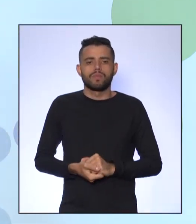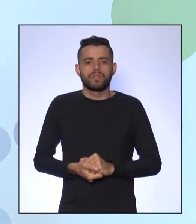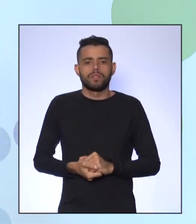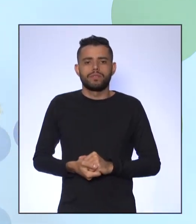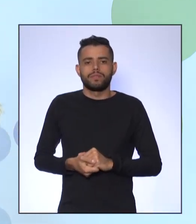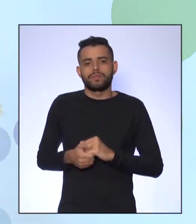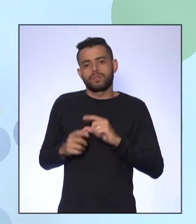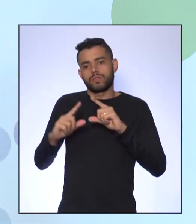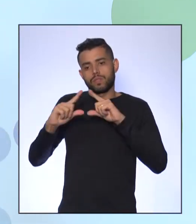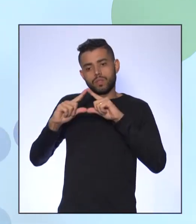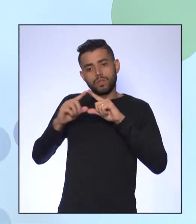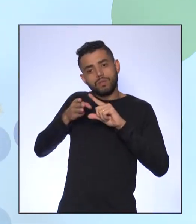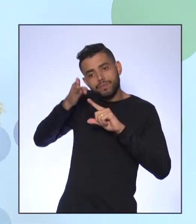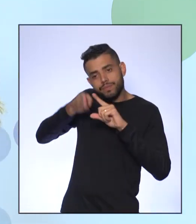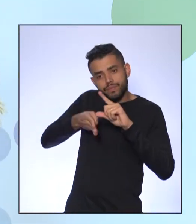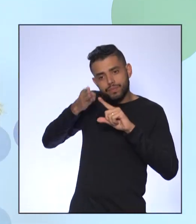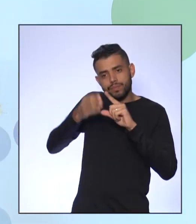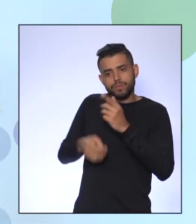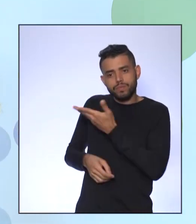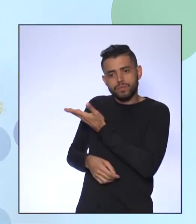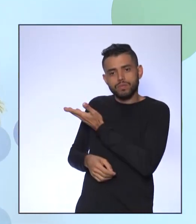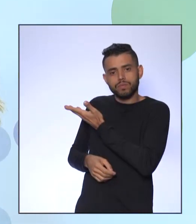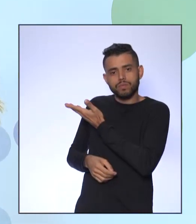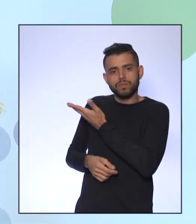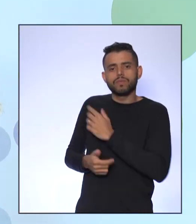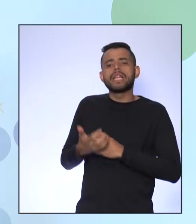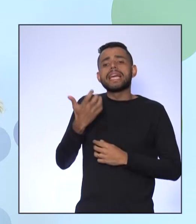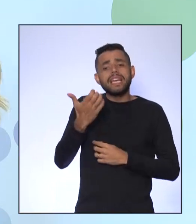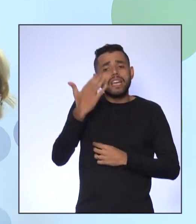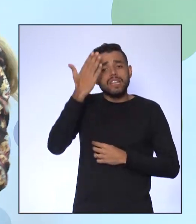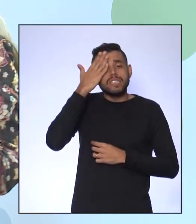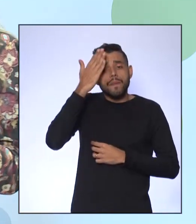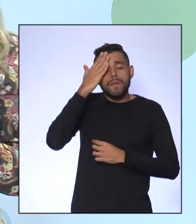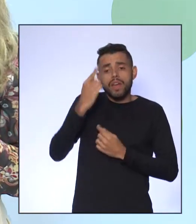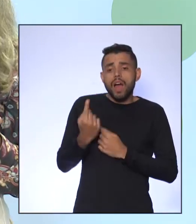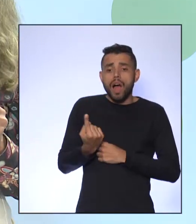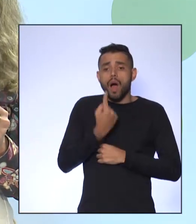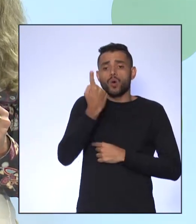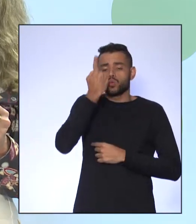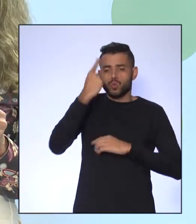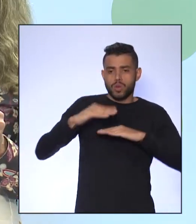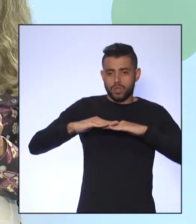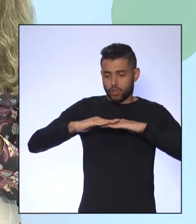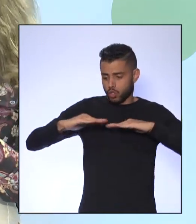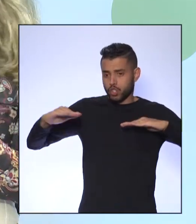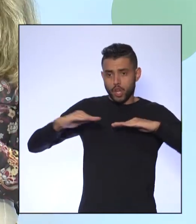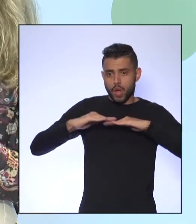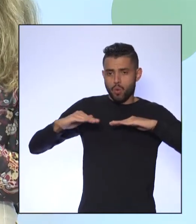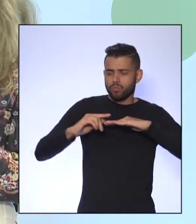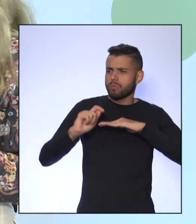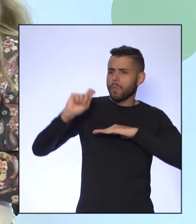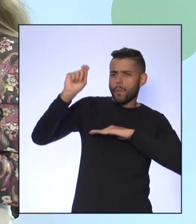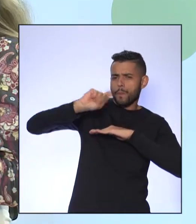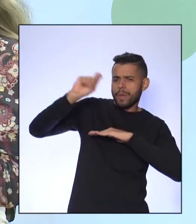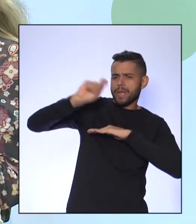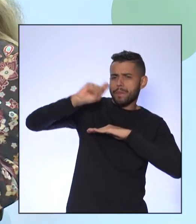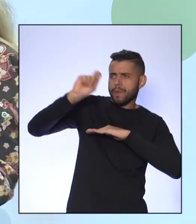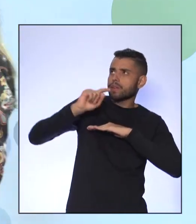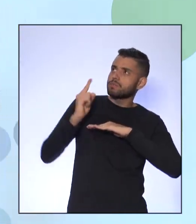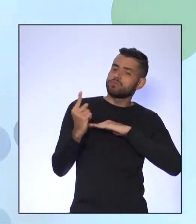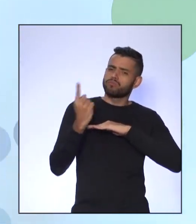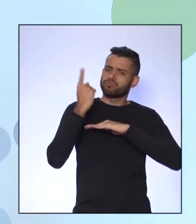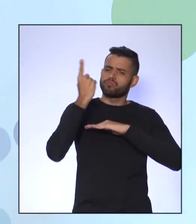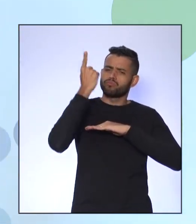lado aqui é o que ele quer saber em relação ao solo, ou seja, a altura que a pipa está no ar, né?